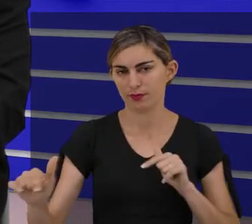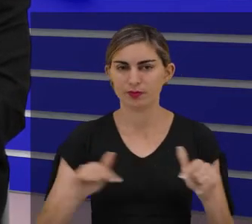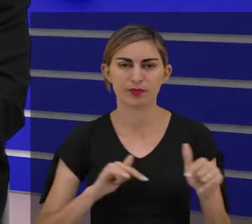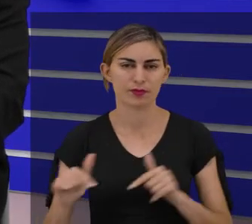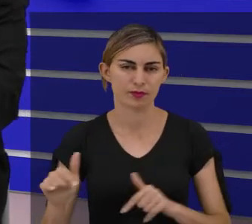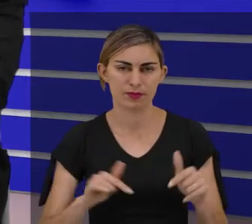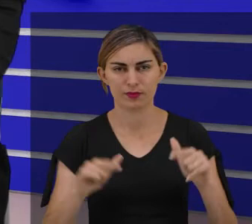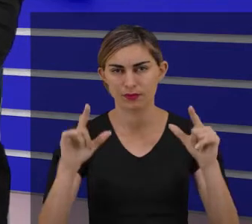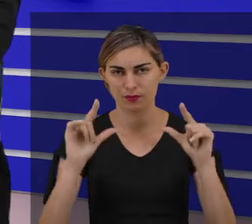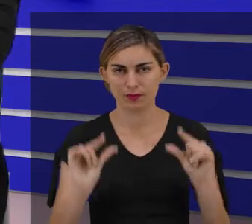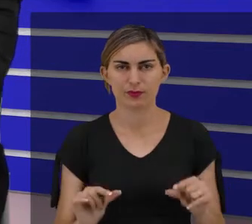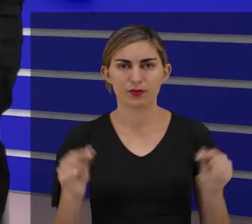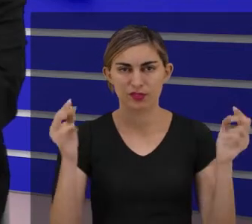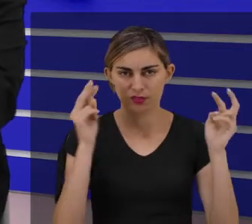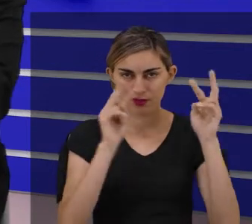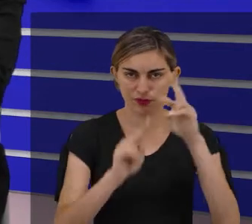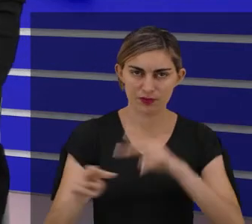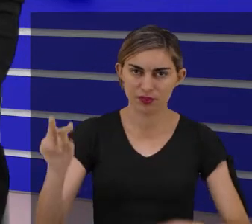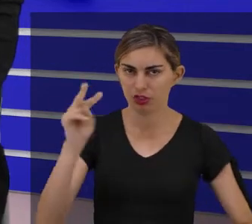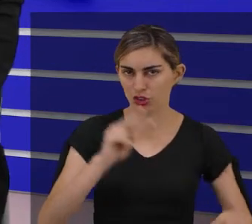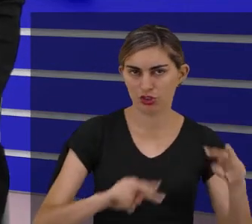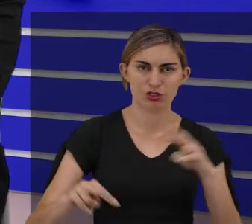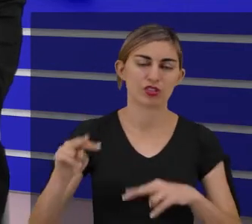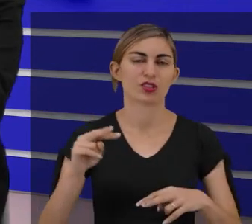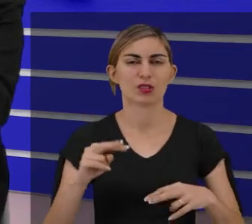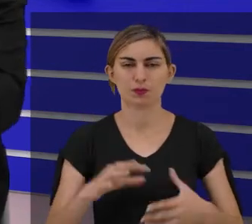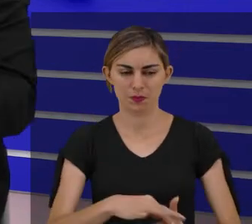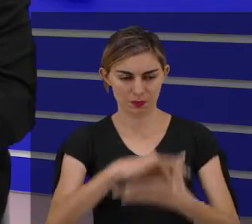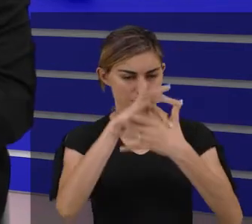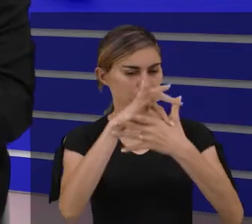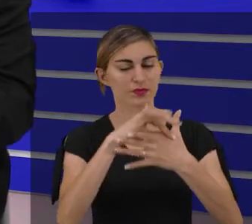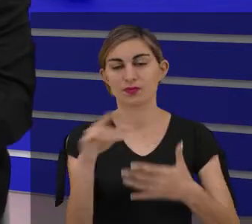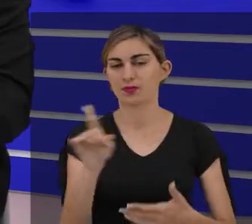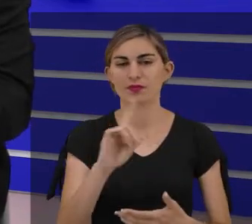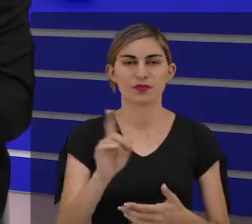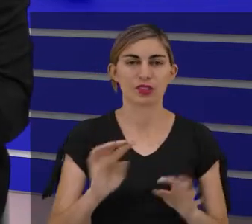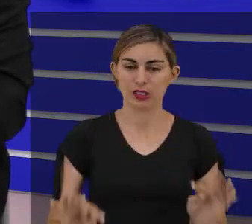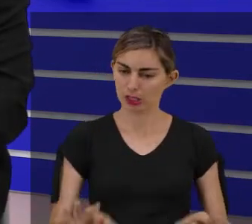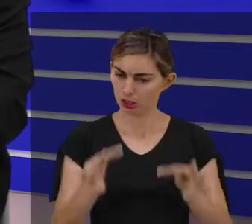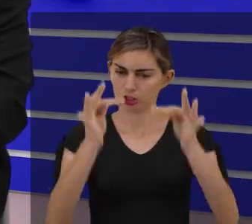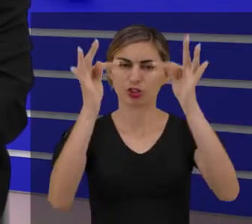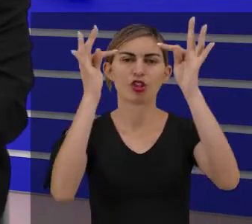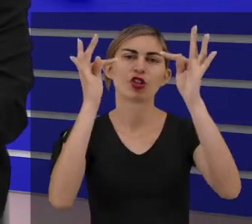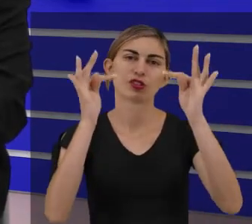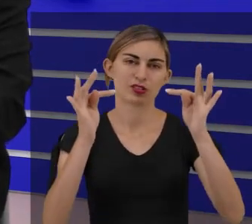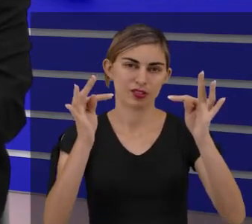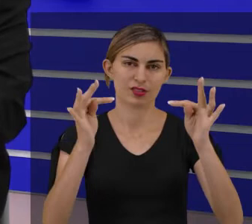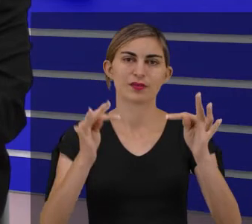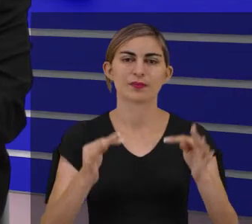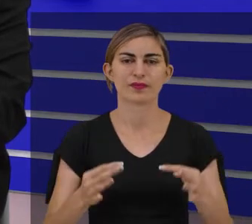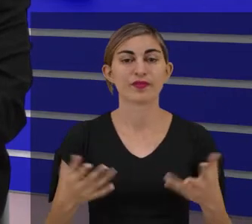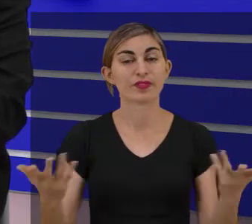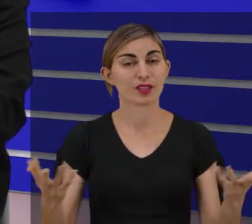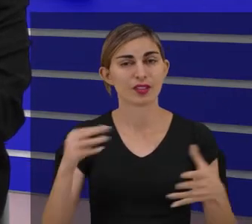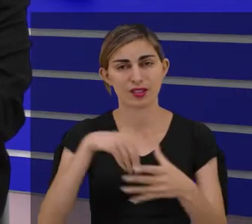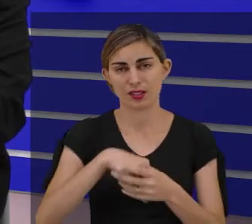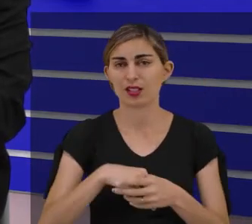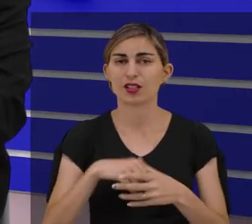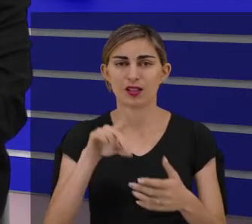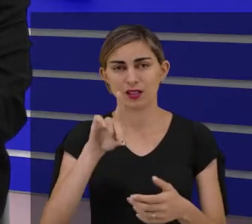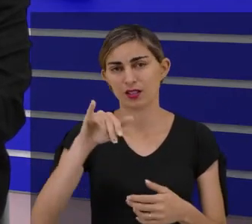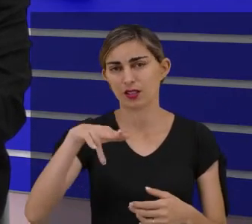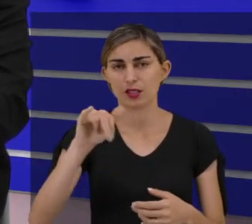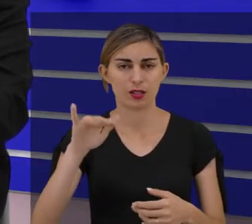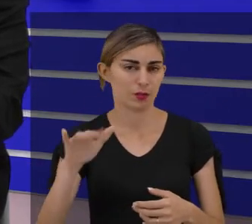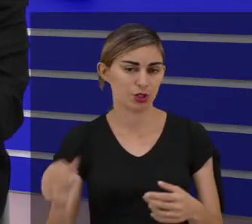relação menos física, menos presencial, porque os instrumentos tecnológicos vão viabilizar isso. Então, nessa